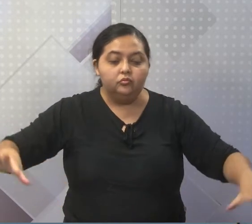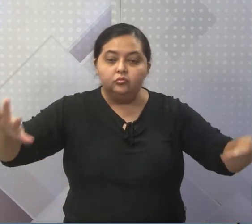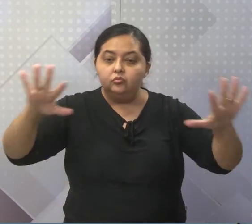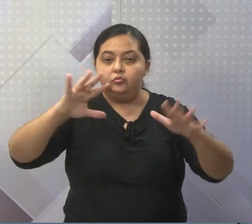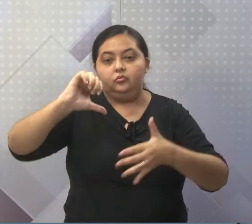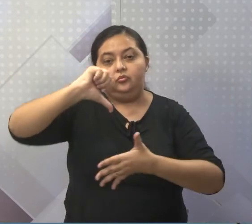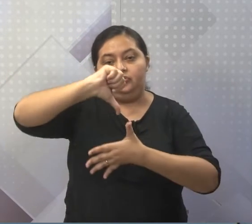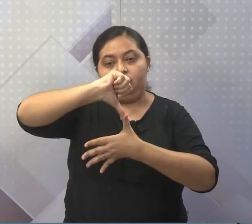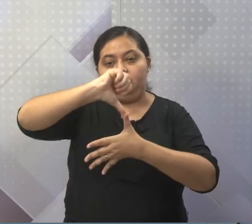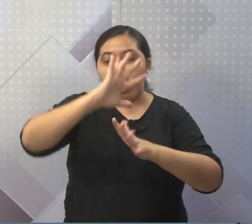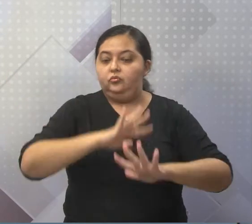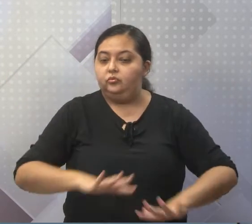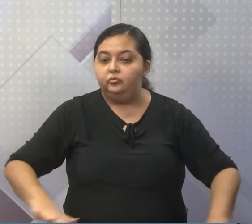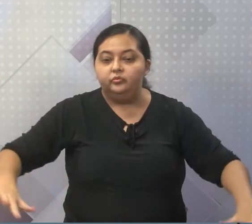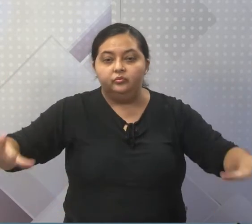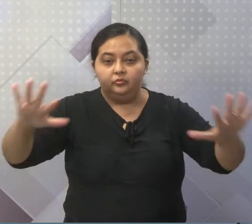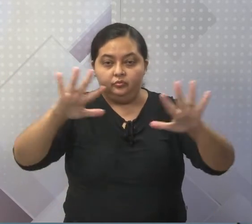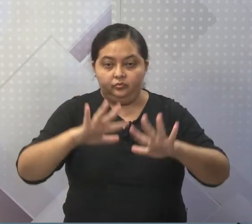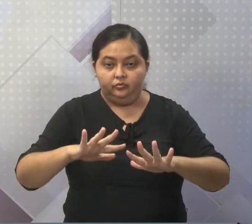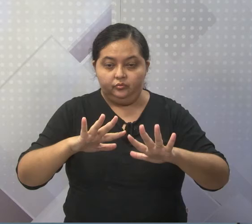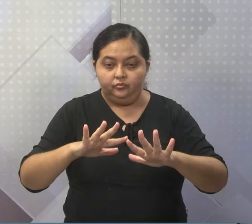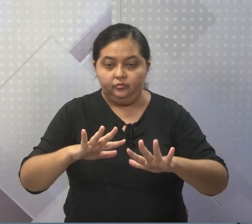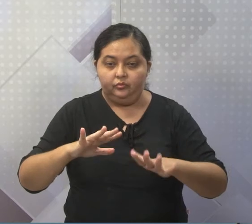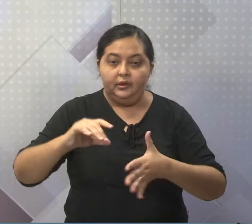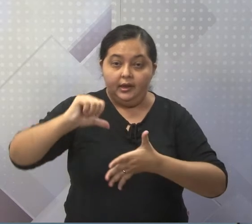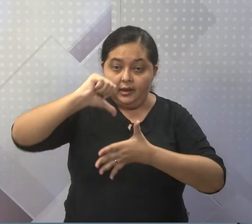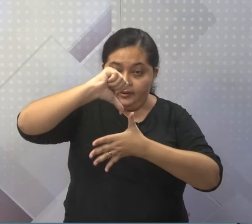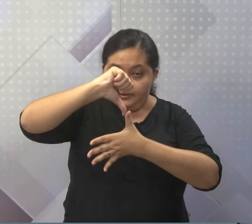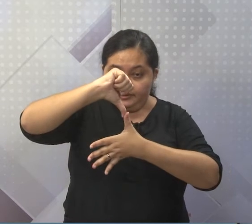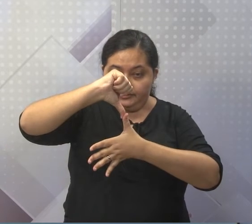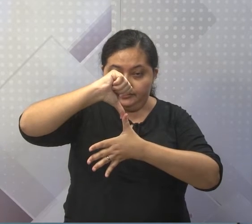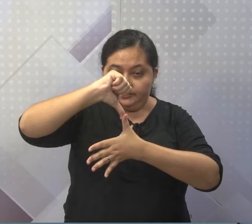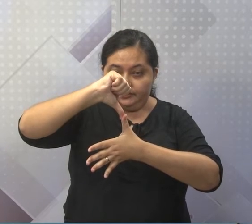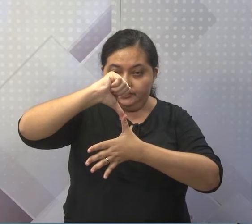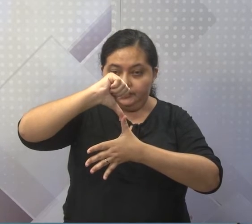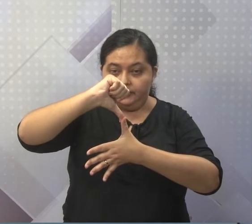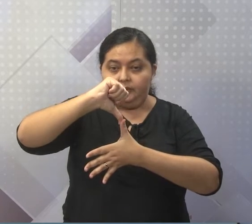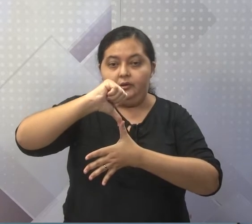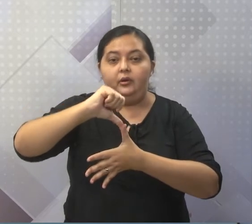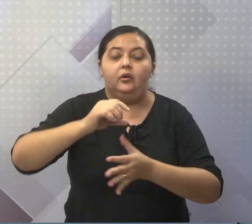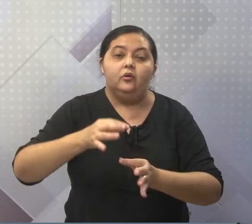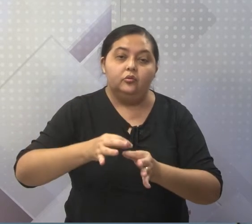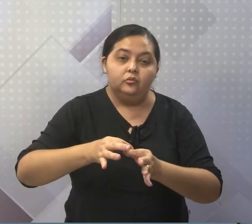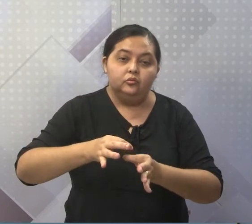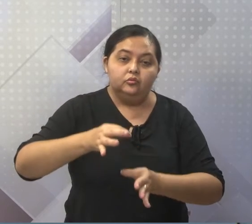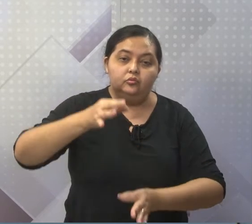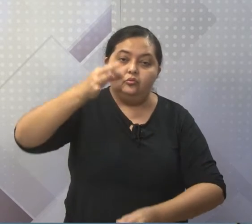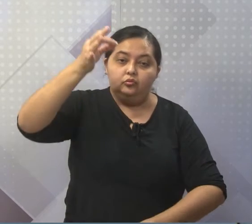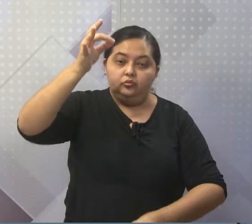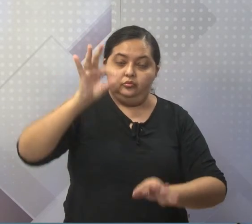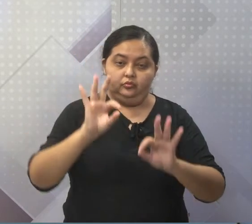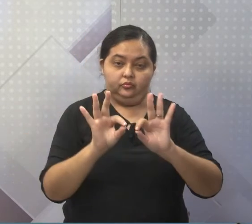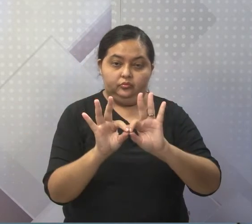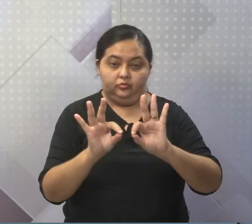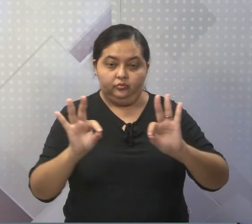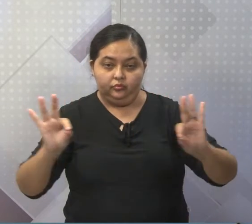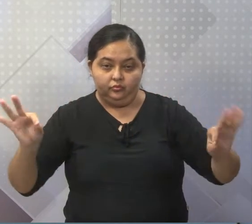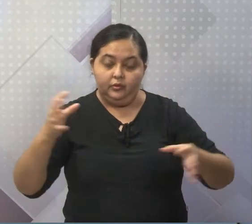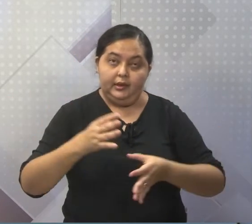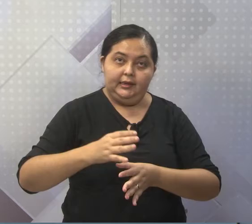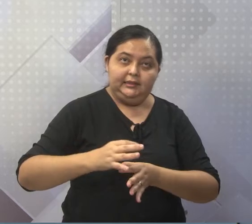todinho então toda essa ideia aqui na América do Sul por ter uma dimensão latitudinal Center Norte Sul